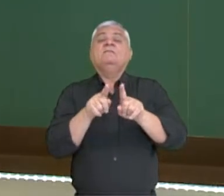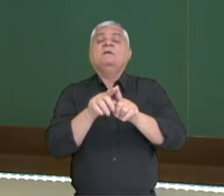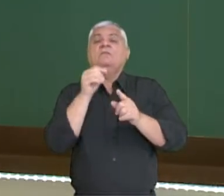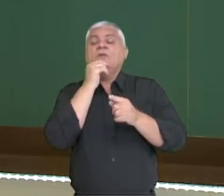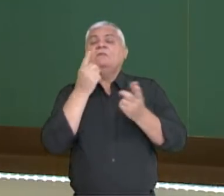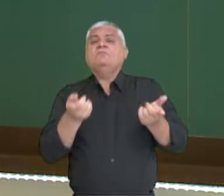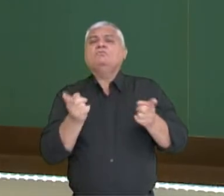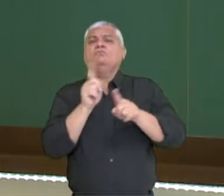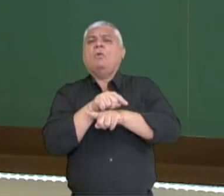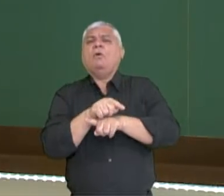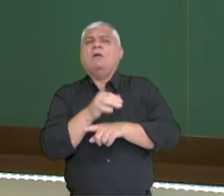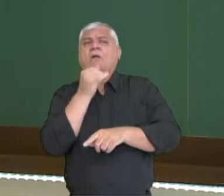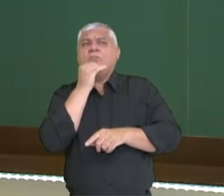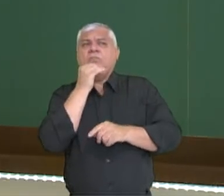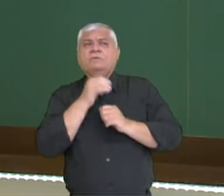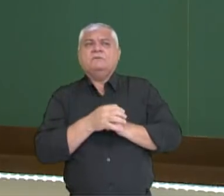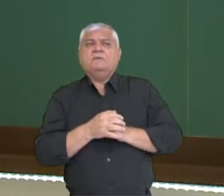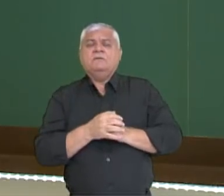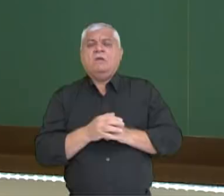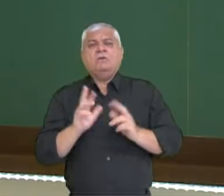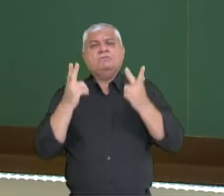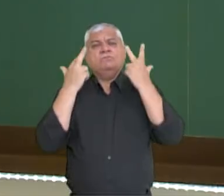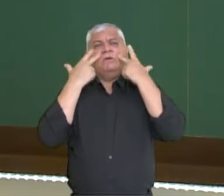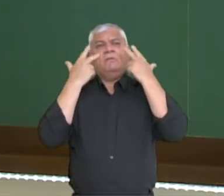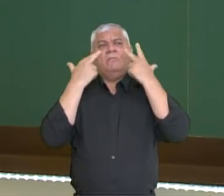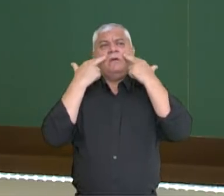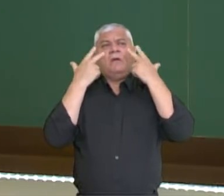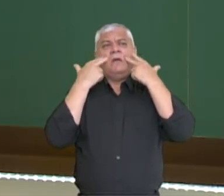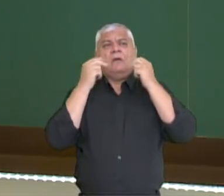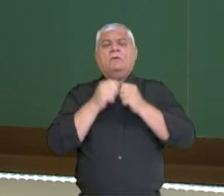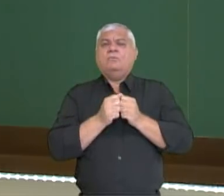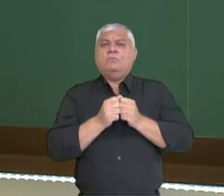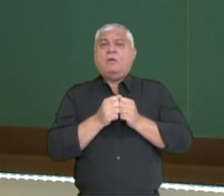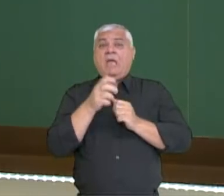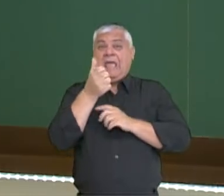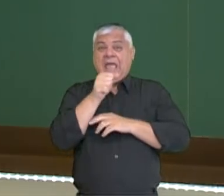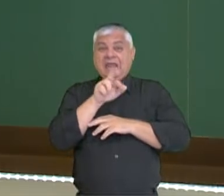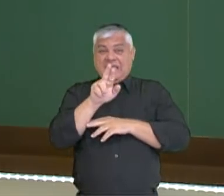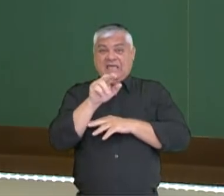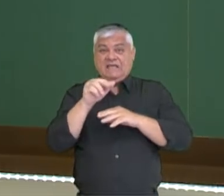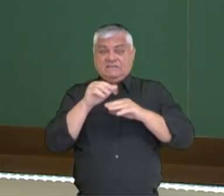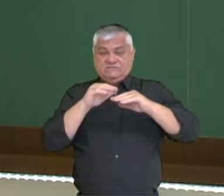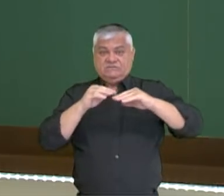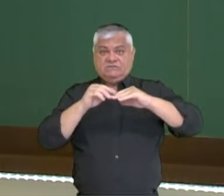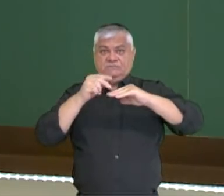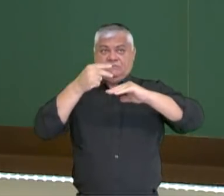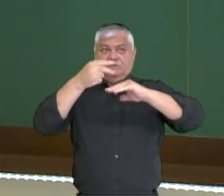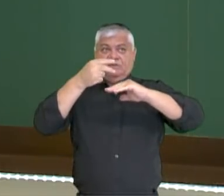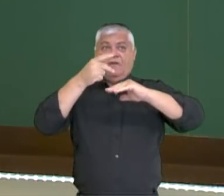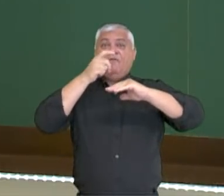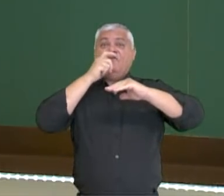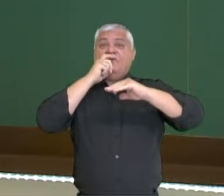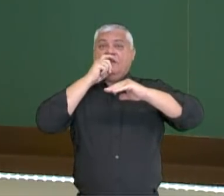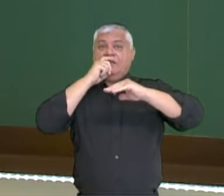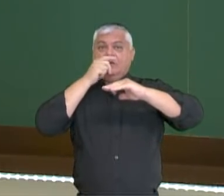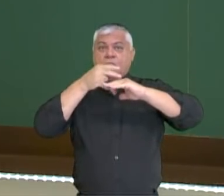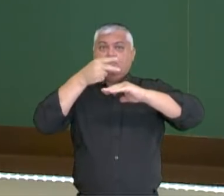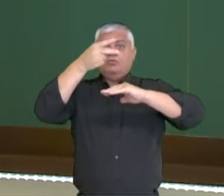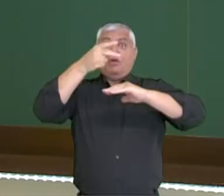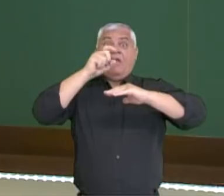nós vamos ter? Um fluxo normal ali, ar mais quente, ar frio e vai se tornando mais